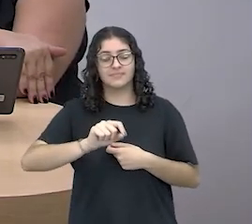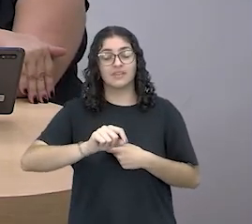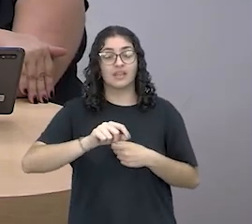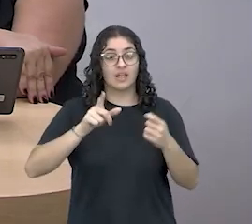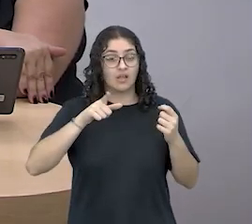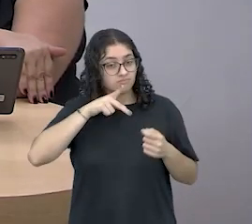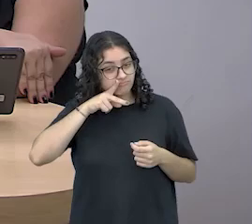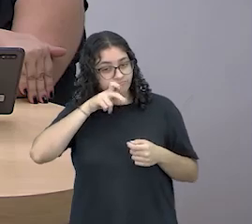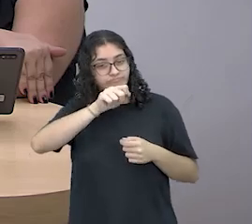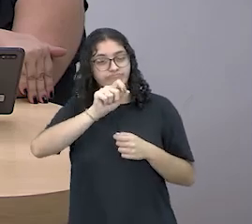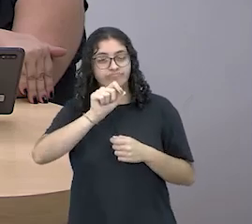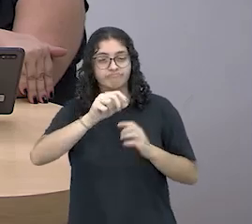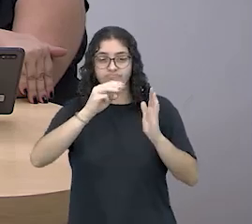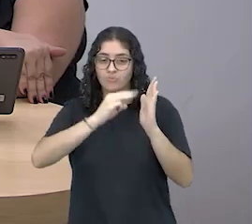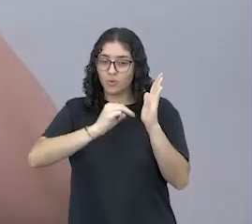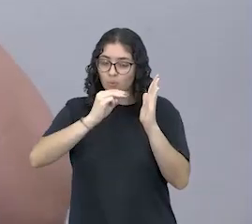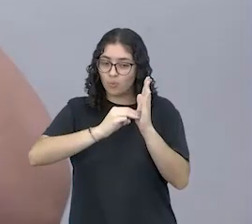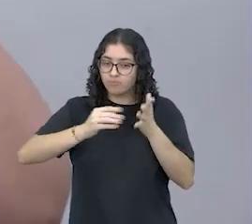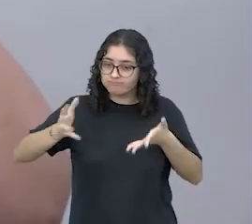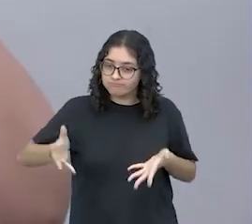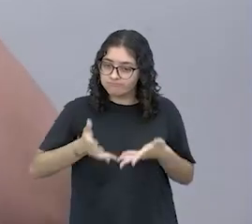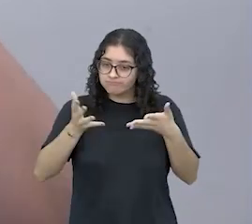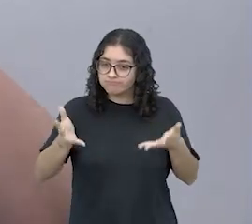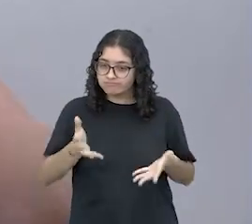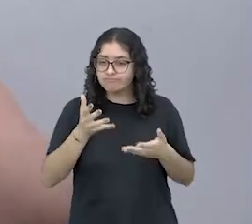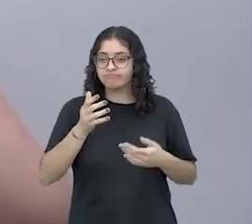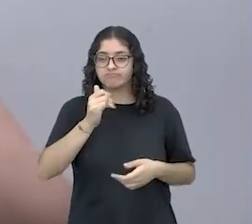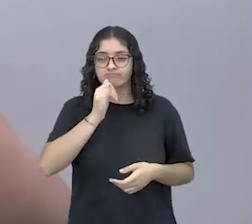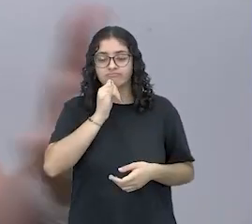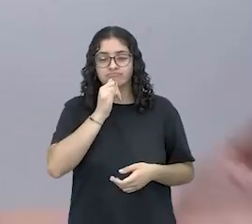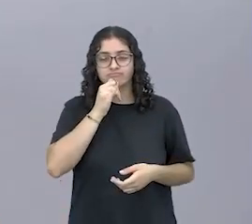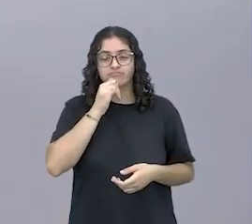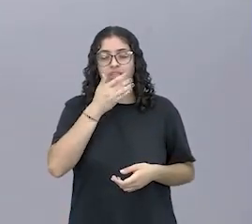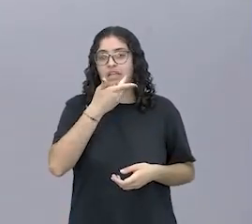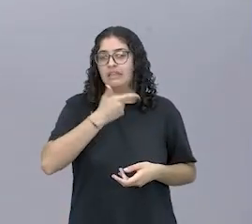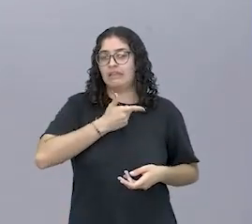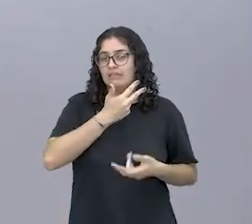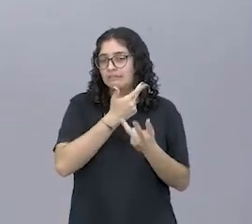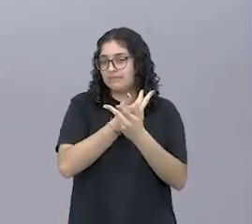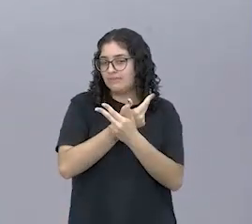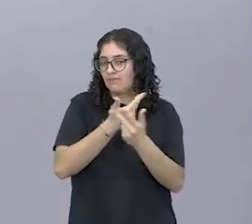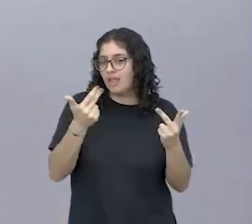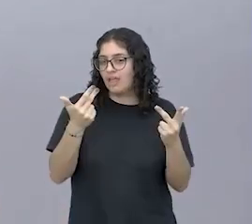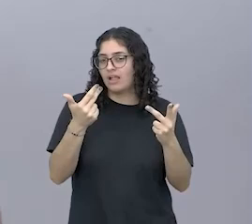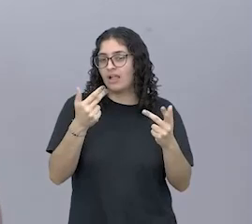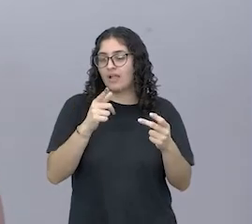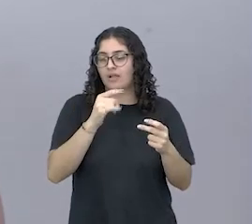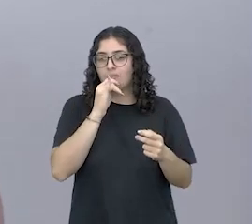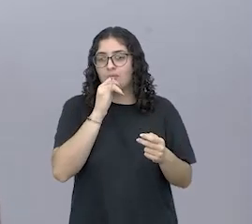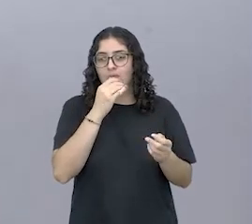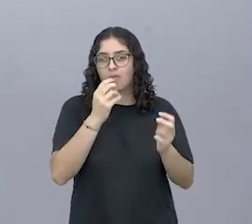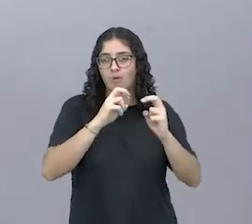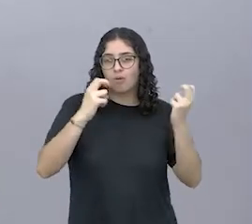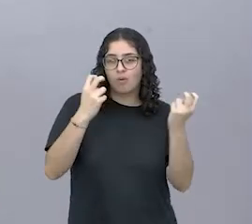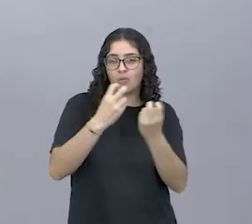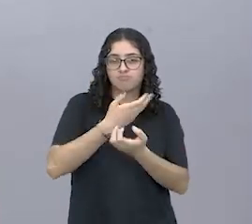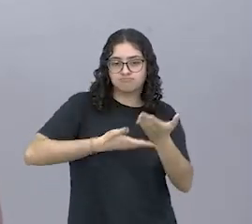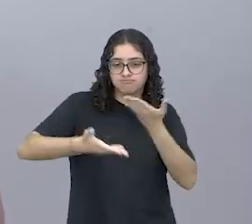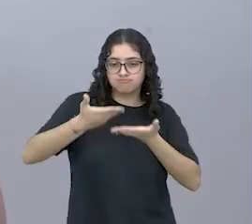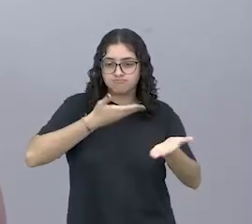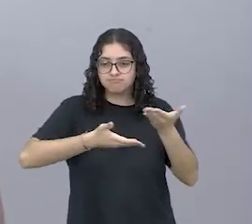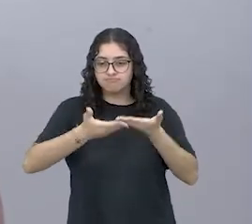muito forte a metodologia ativa, né, a gente vai trabalhar aí diversas rodas de conversa, a gente vai